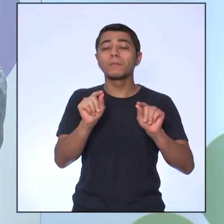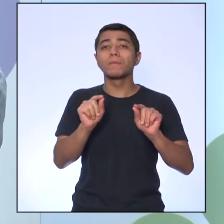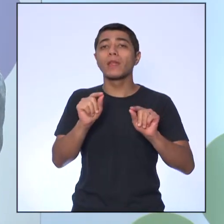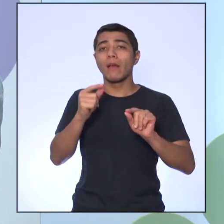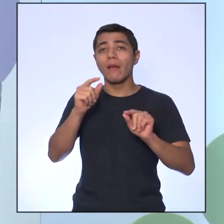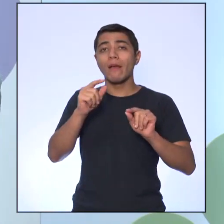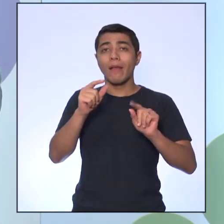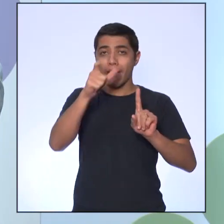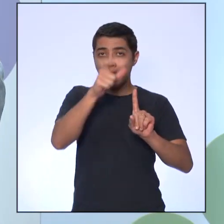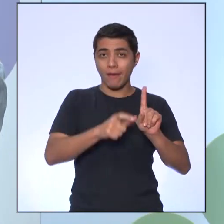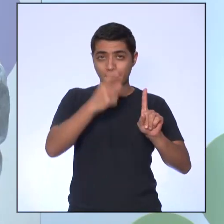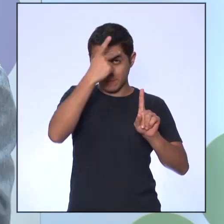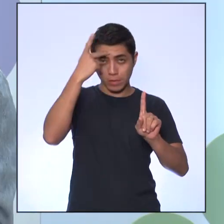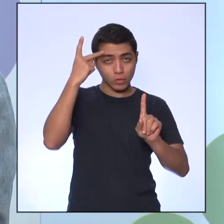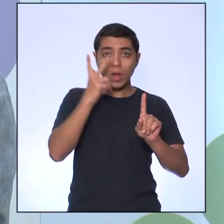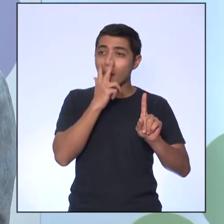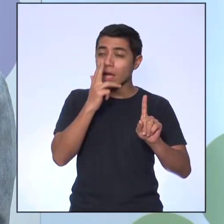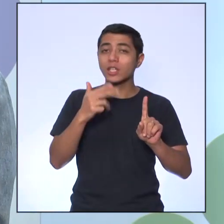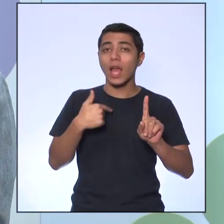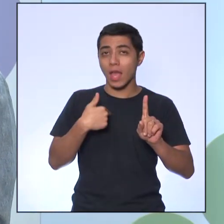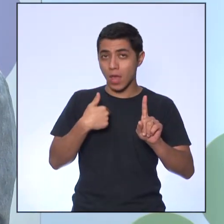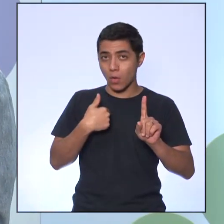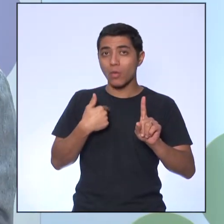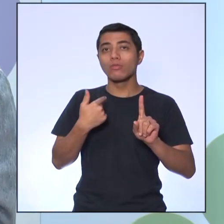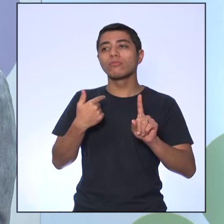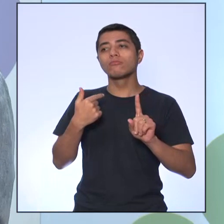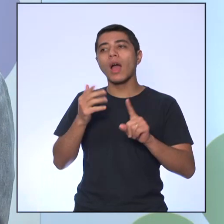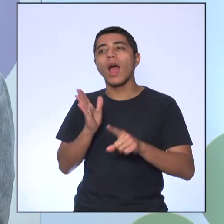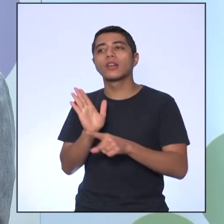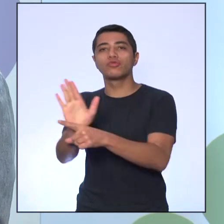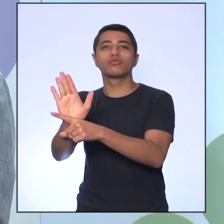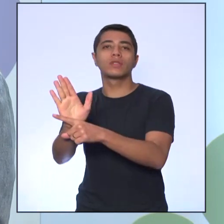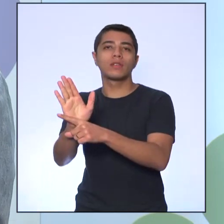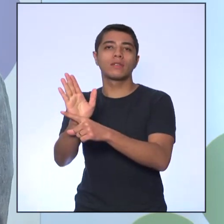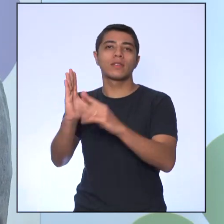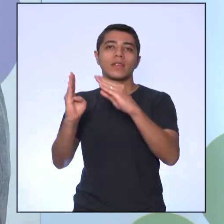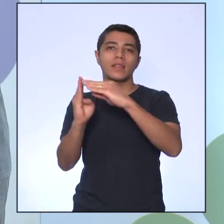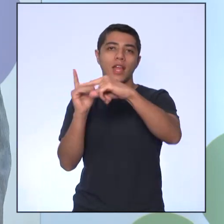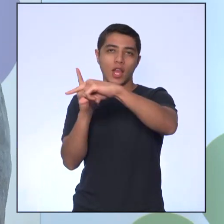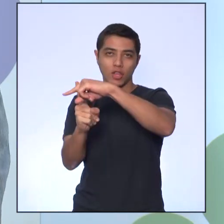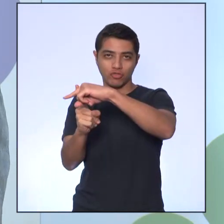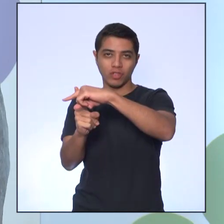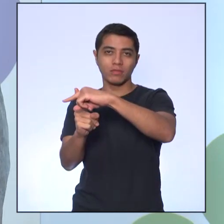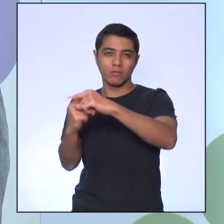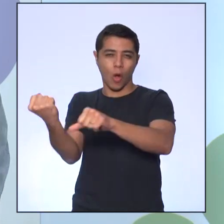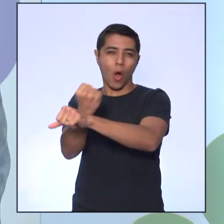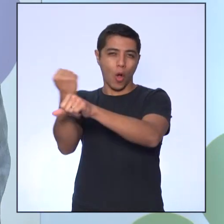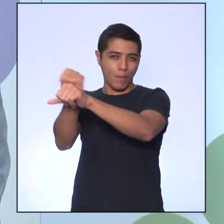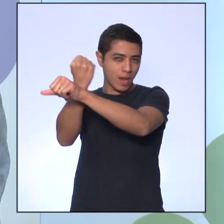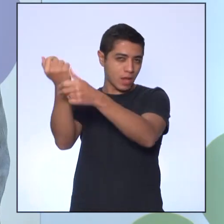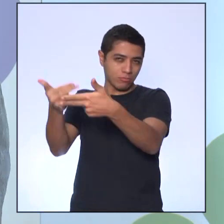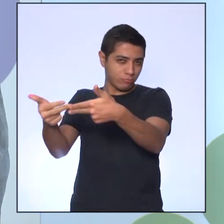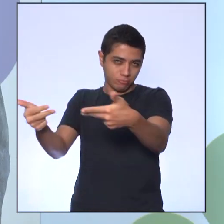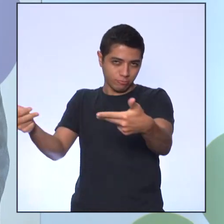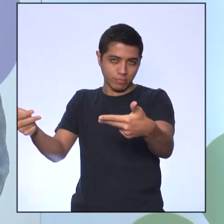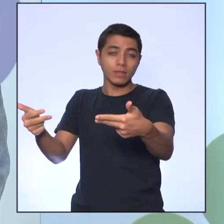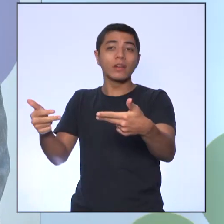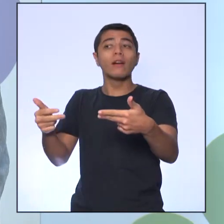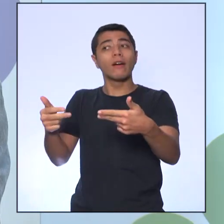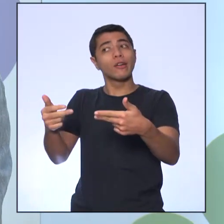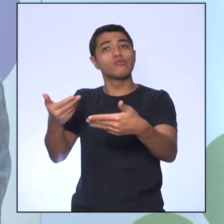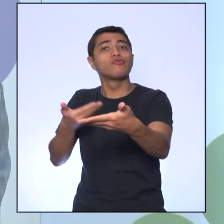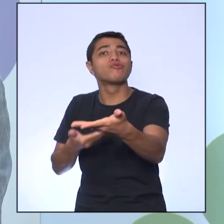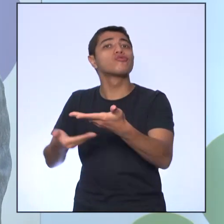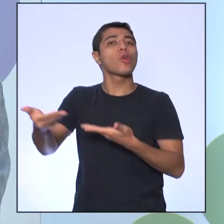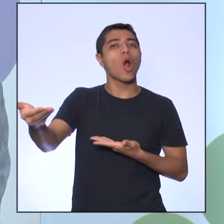ao estar contribuindo, ele estava recebendo o benefício da indulgência. Mas eu vi aqui, por exemplo, algumas pessoas, como o Carlos, por